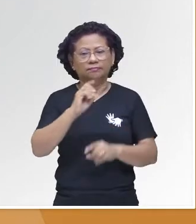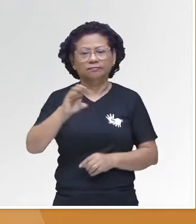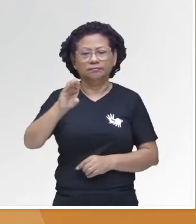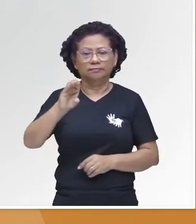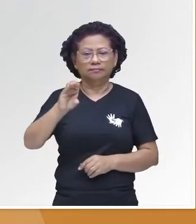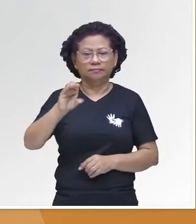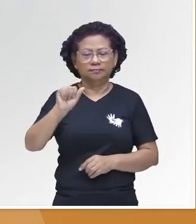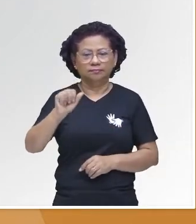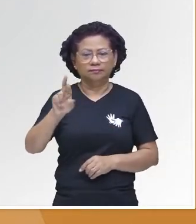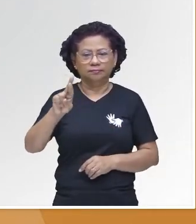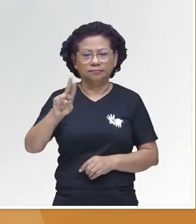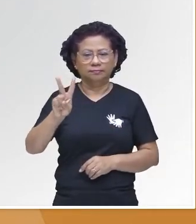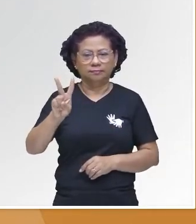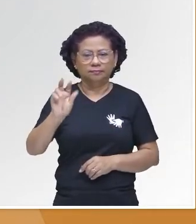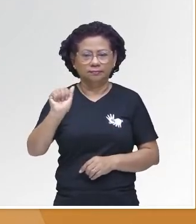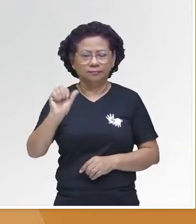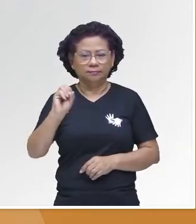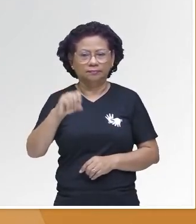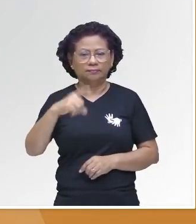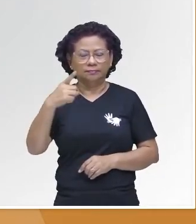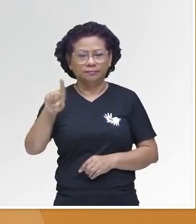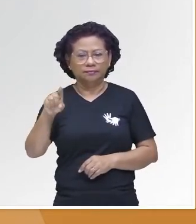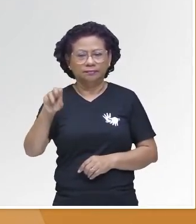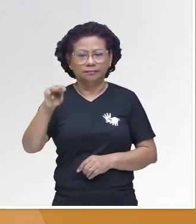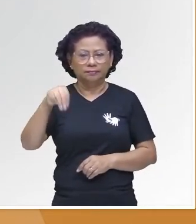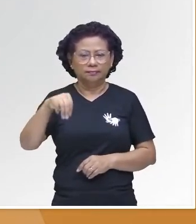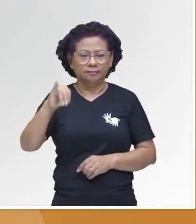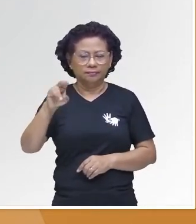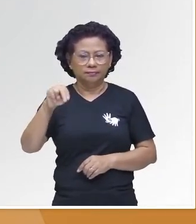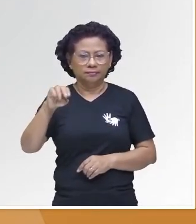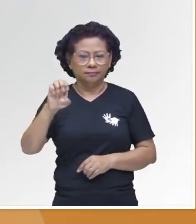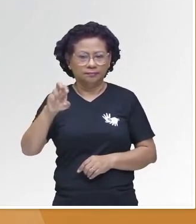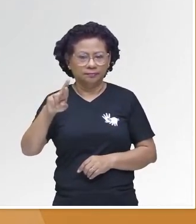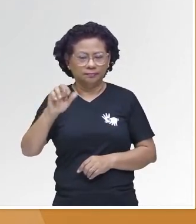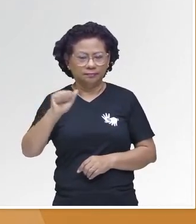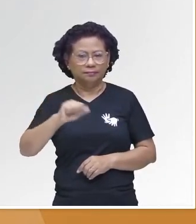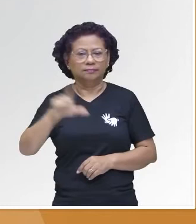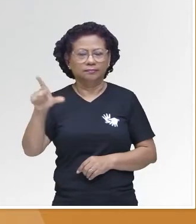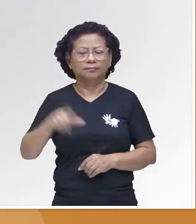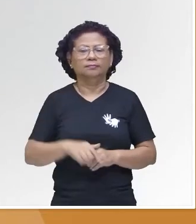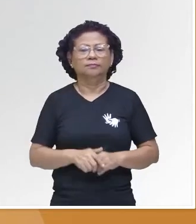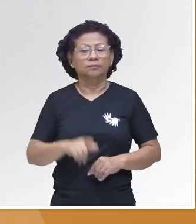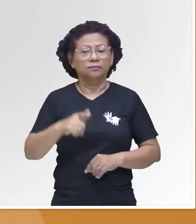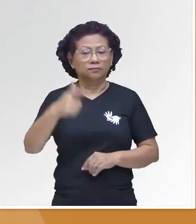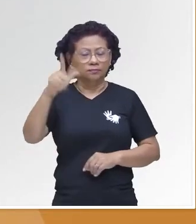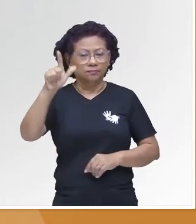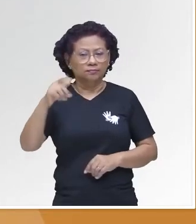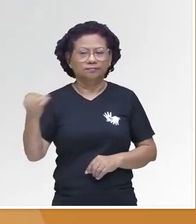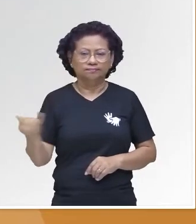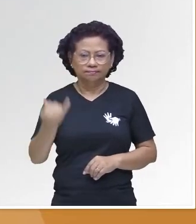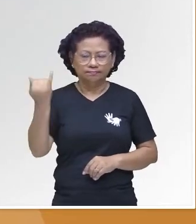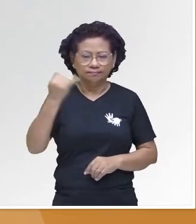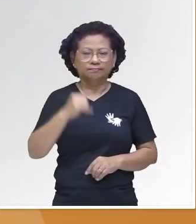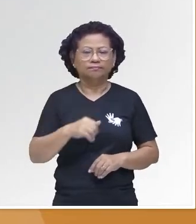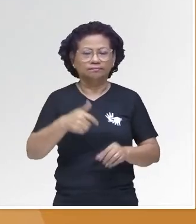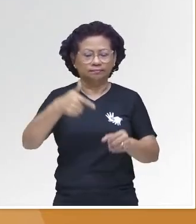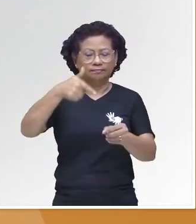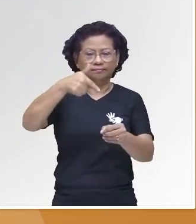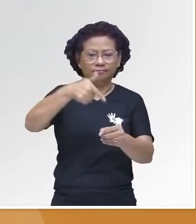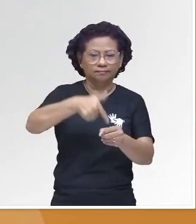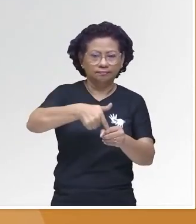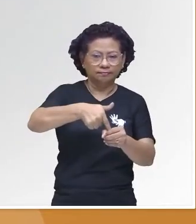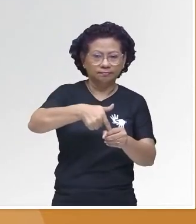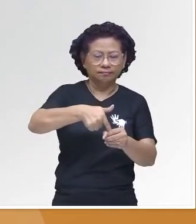fonte de energia não renovável e a mais utilizada é o petróleo, tá? O petróleo, ele é uma mistura